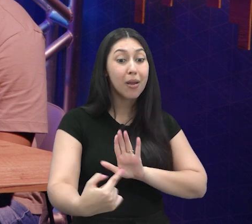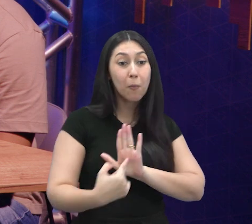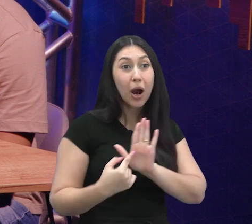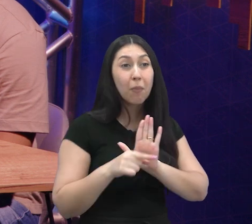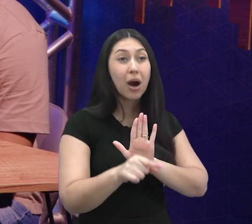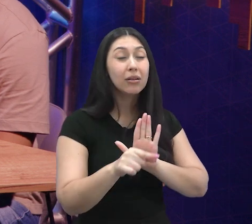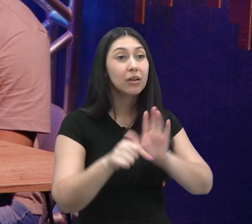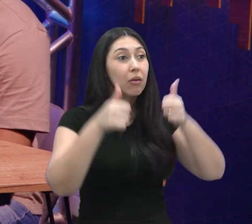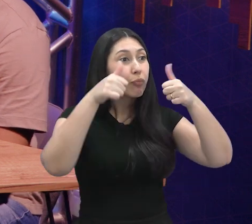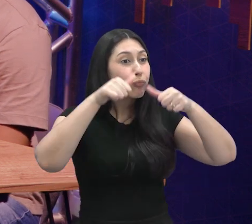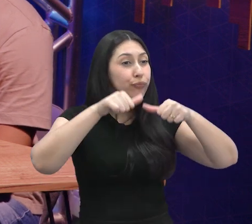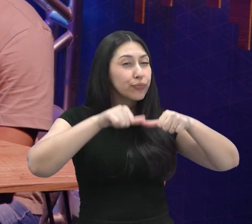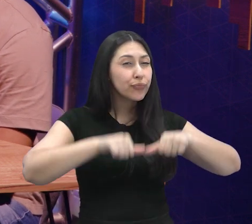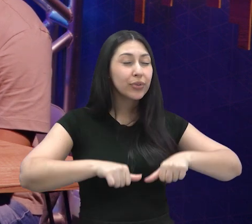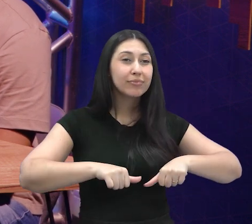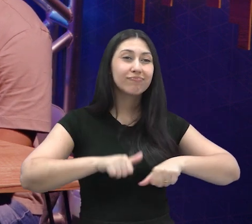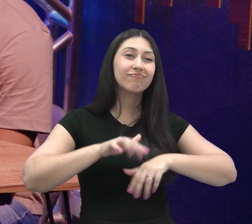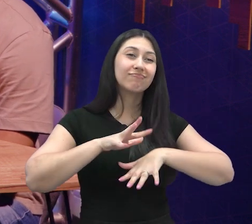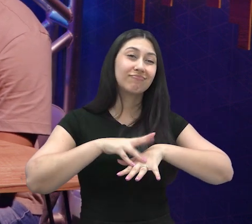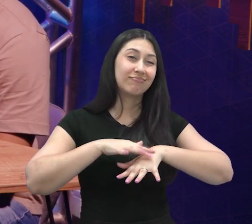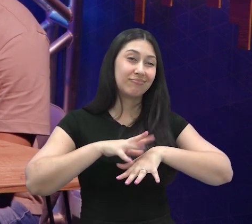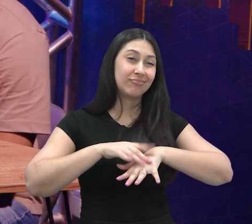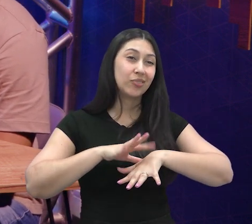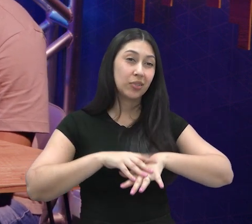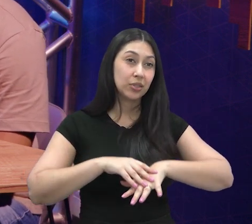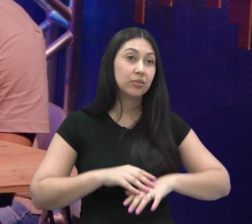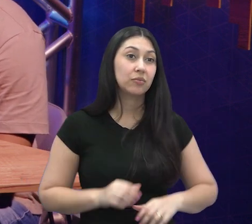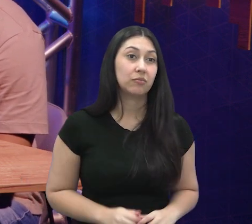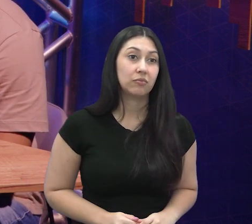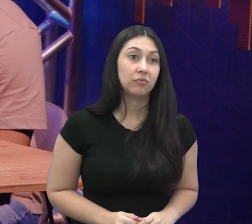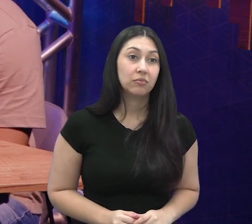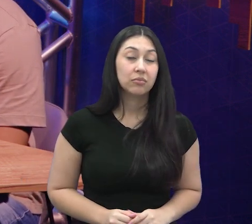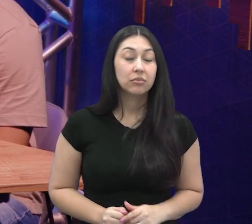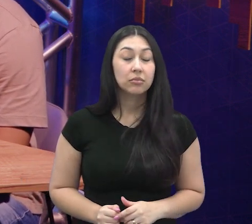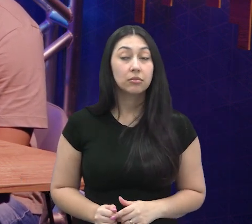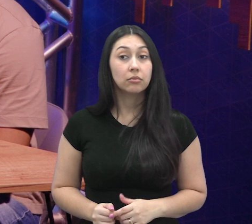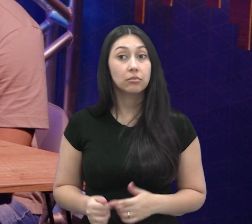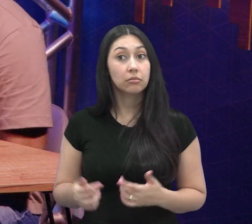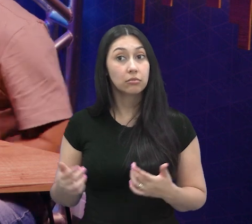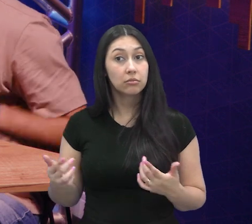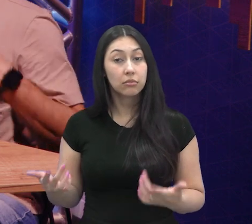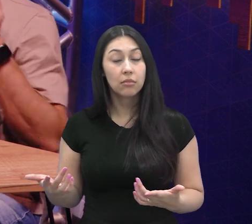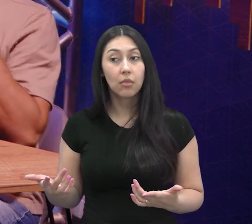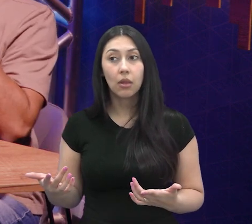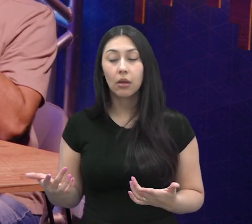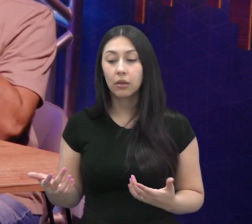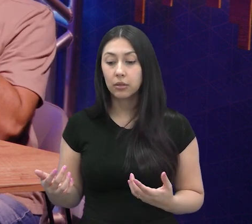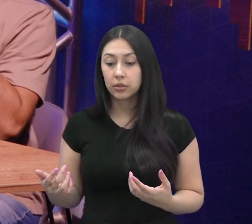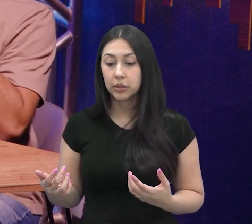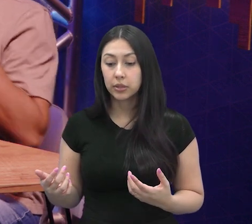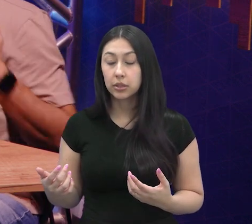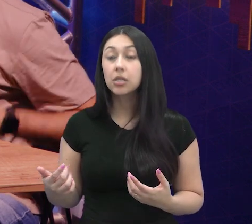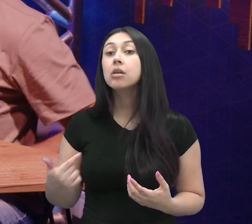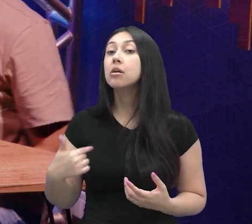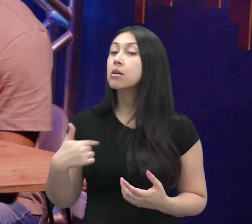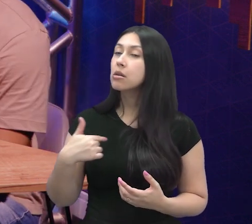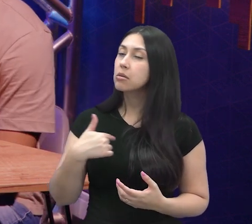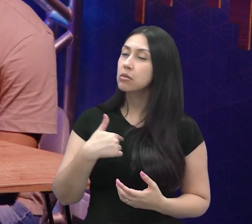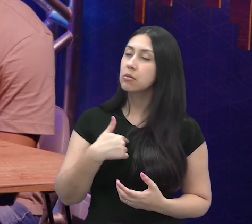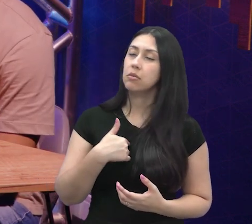nosso sistema imunológico mesmo, abaixando aí a nossa imunidade. E assim, Vicky, eu